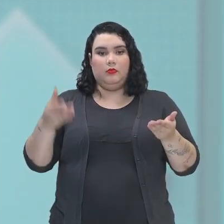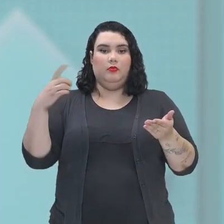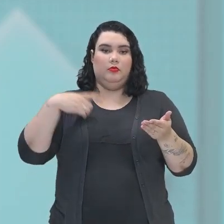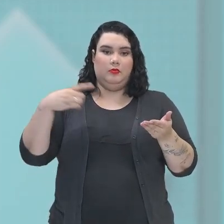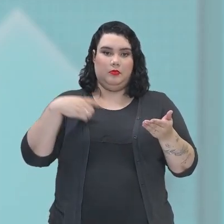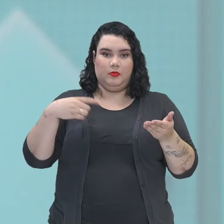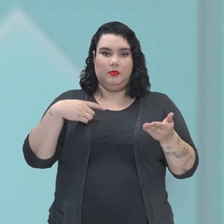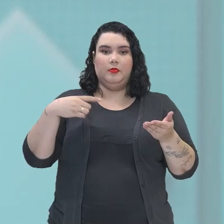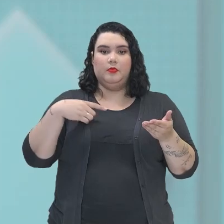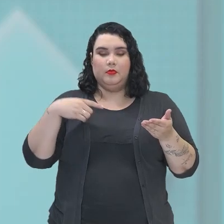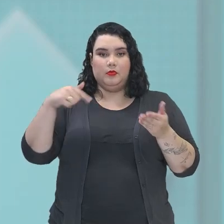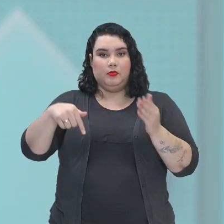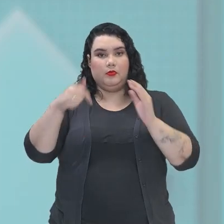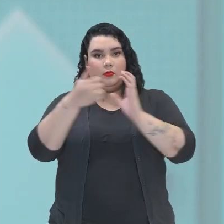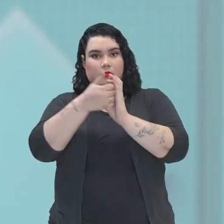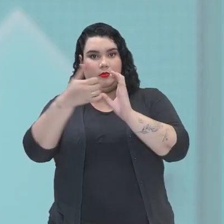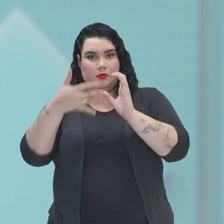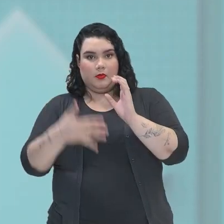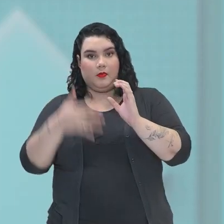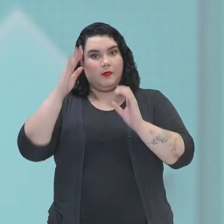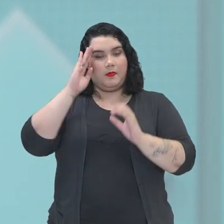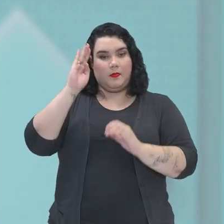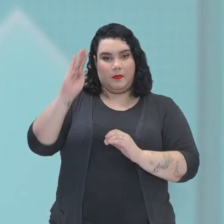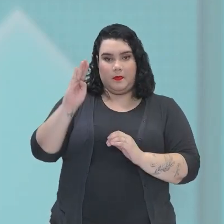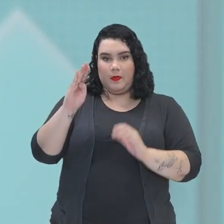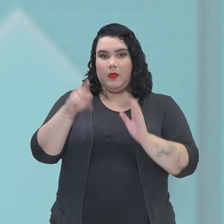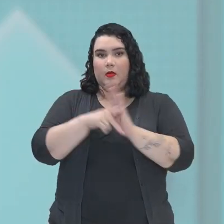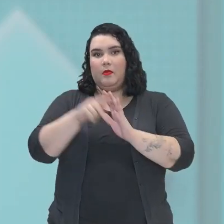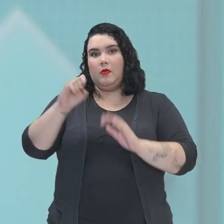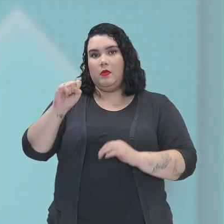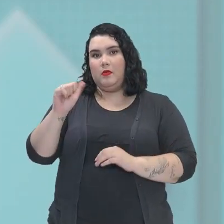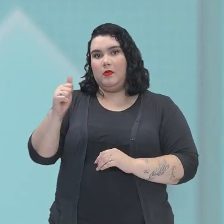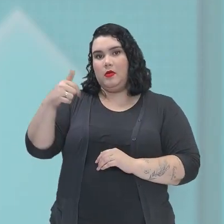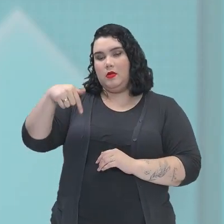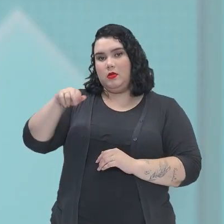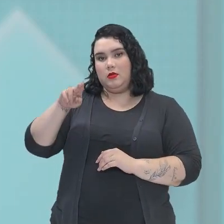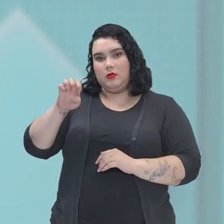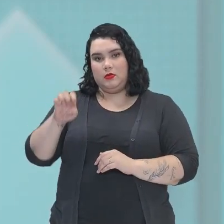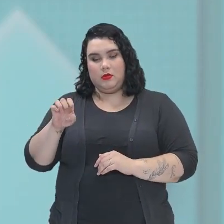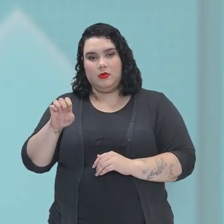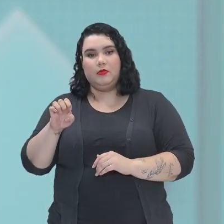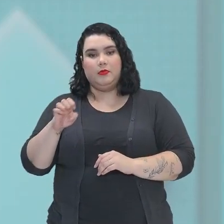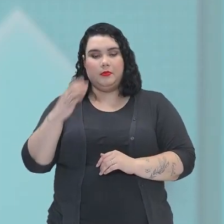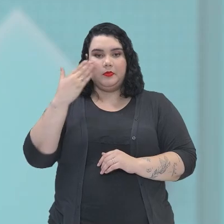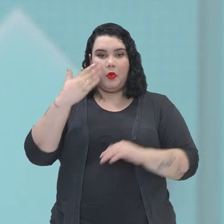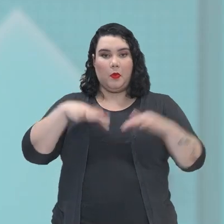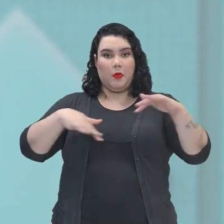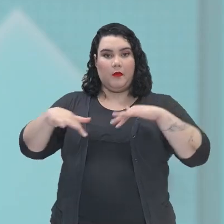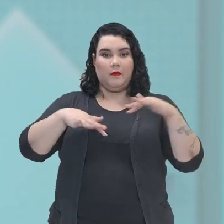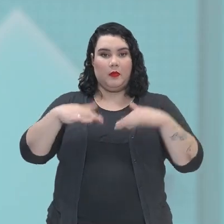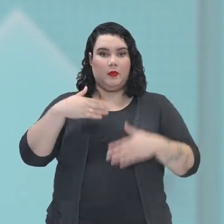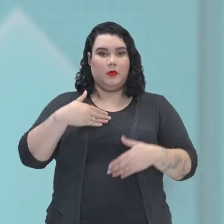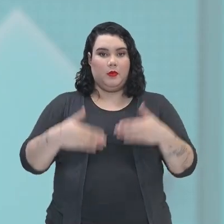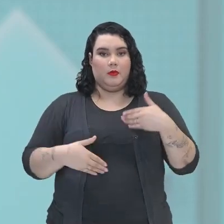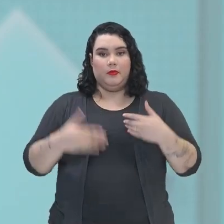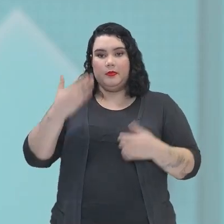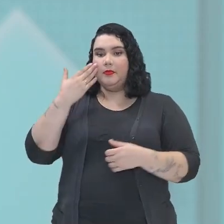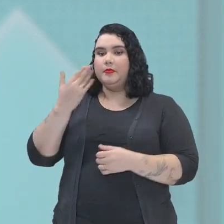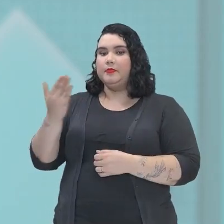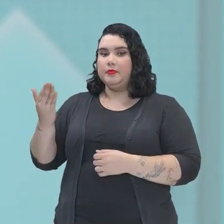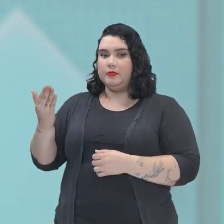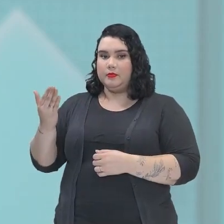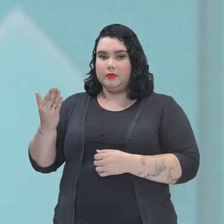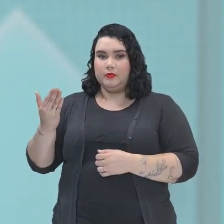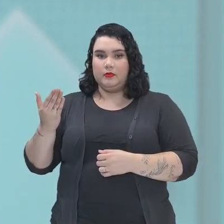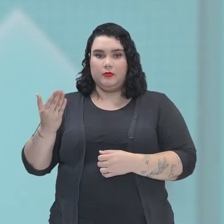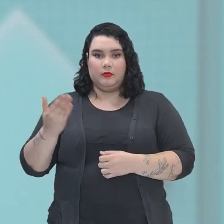essa característica principal do saque. O saque é feito por baixo, mas não é simplesmente segura aqui e bate por baixo.